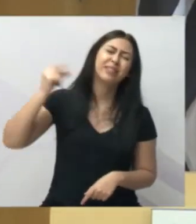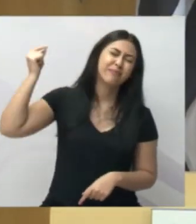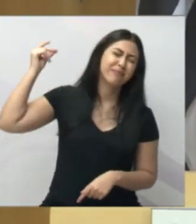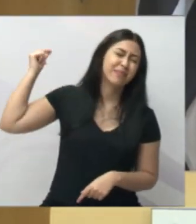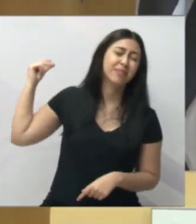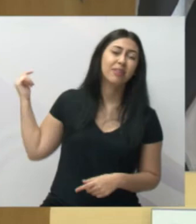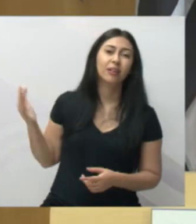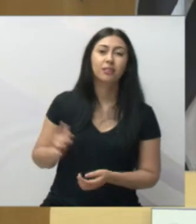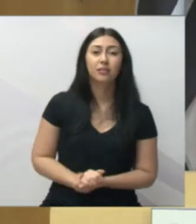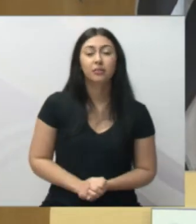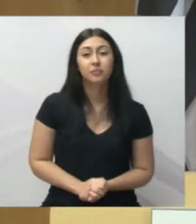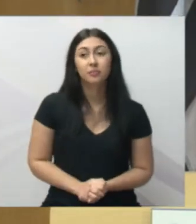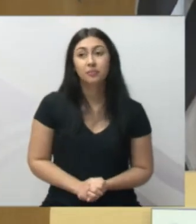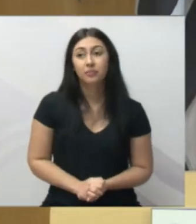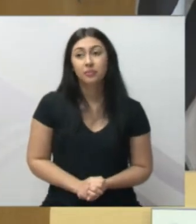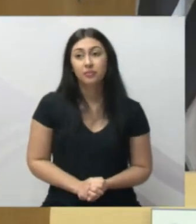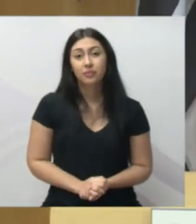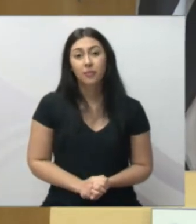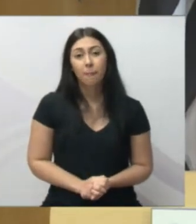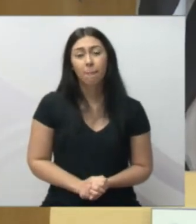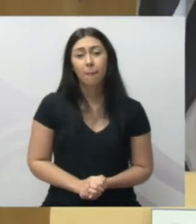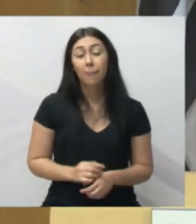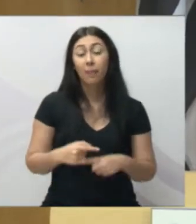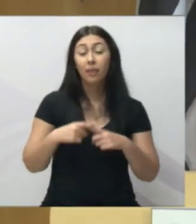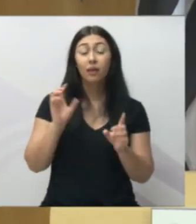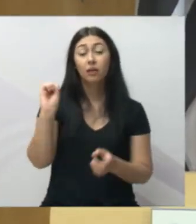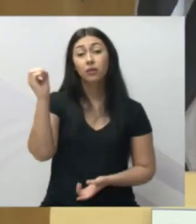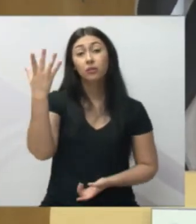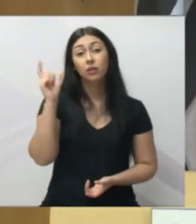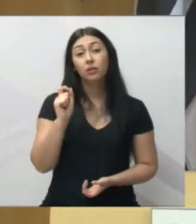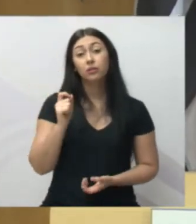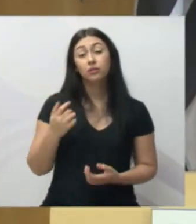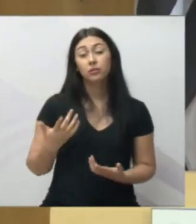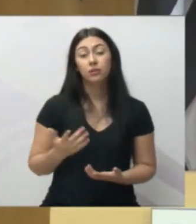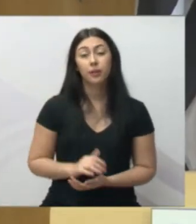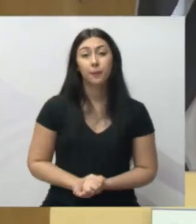que é o problema. E aí, o que acontece,